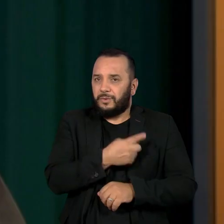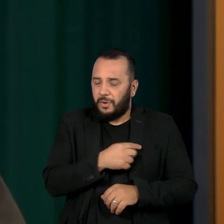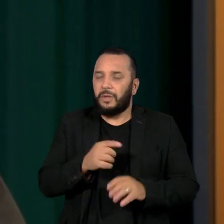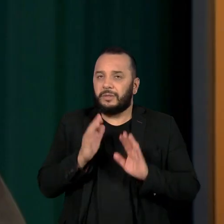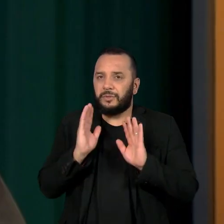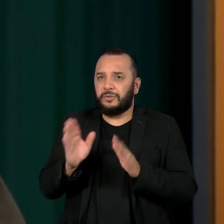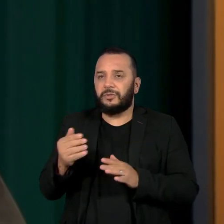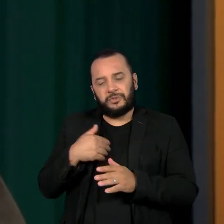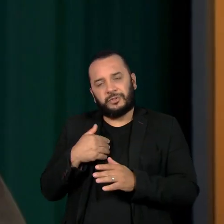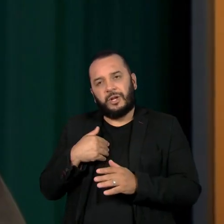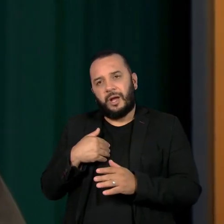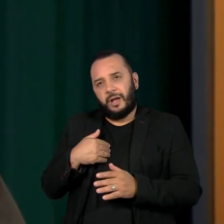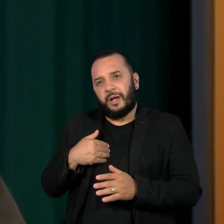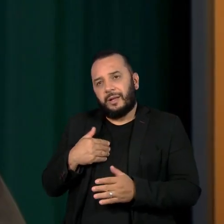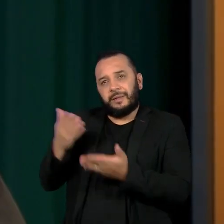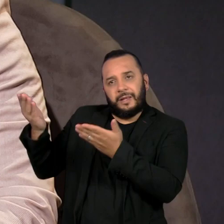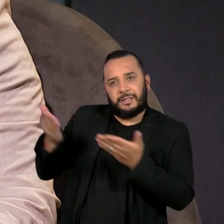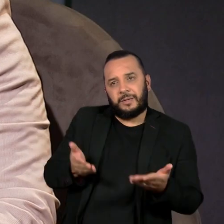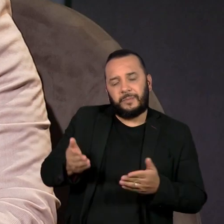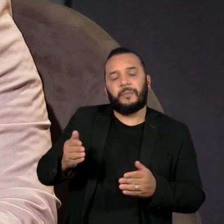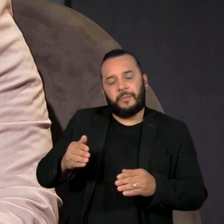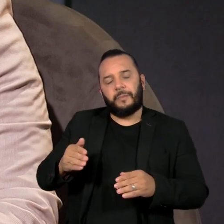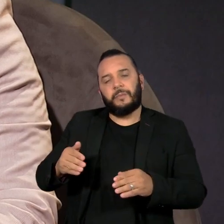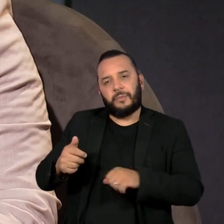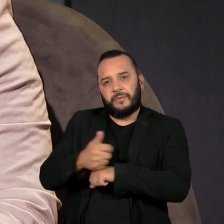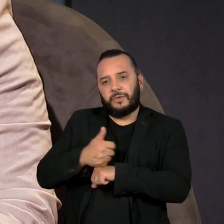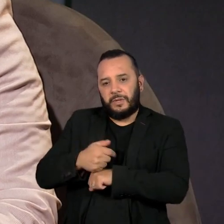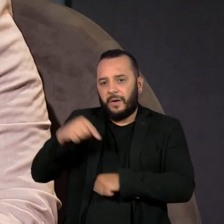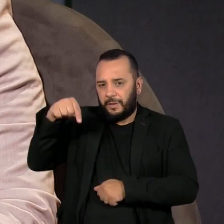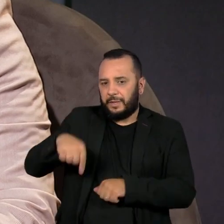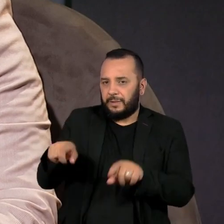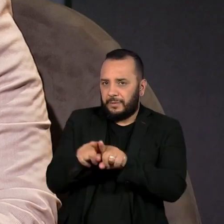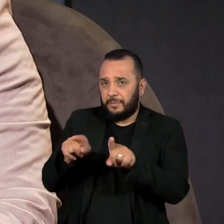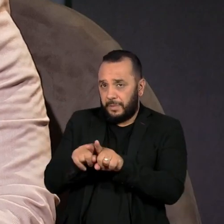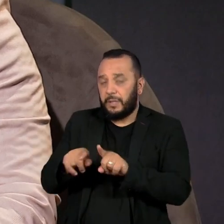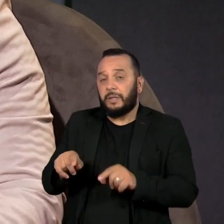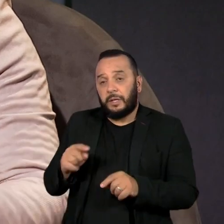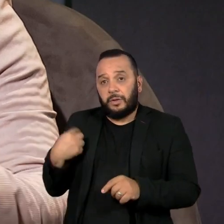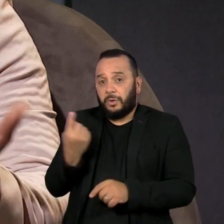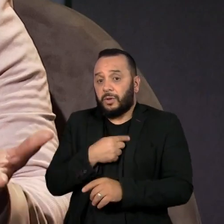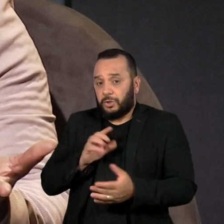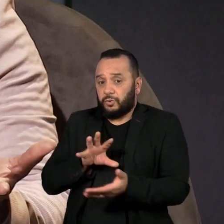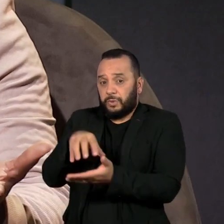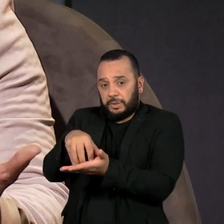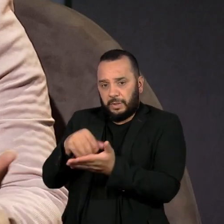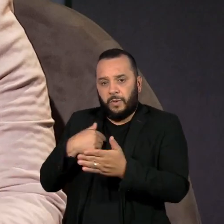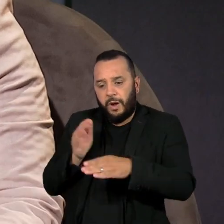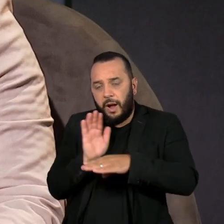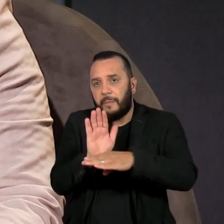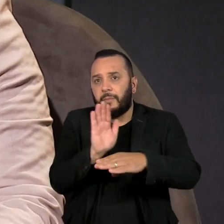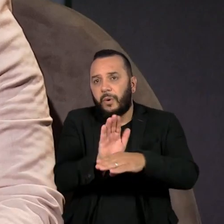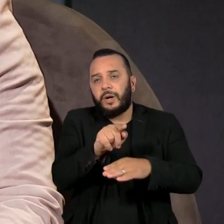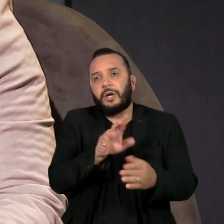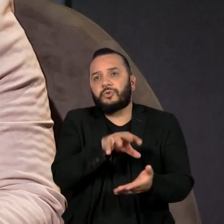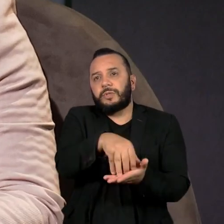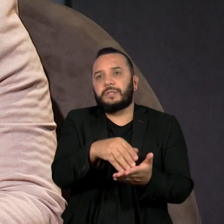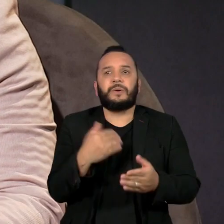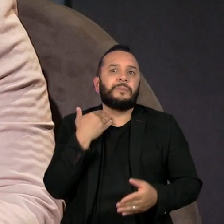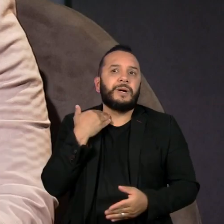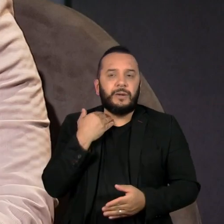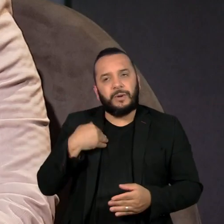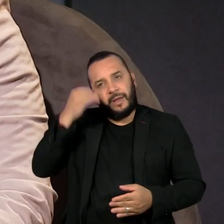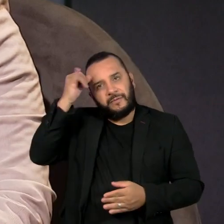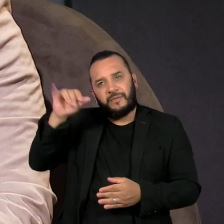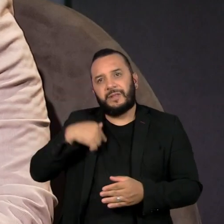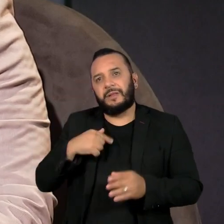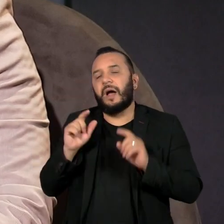também. Algumas soluções que o SAS também ele apoia as instituições financeiras, uma delas é a parte de prevenção à fraude, né? Então, muitos dos nossos